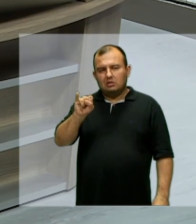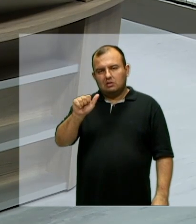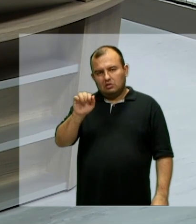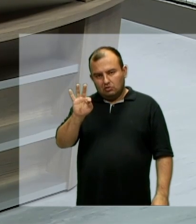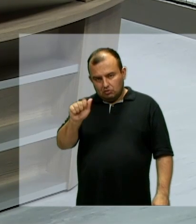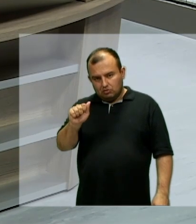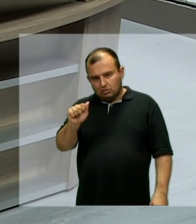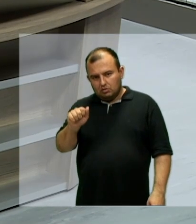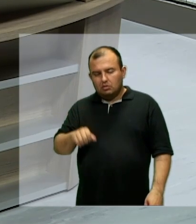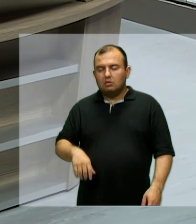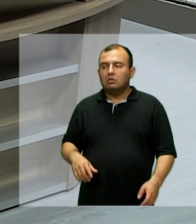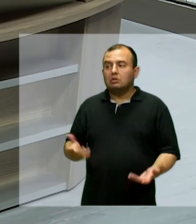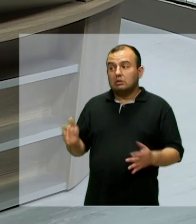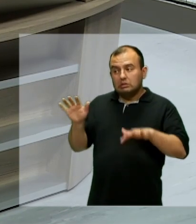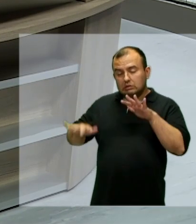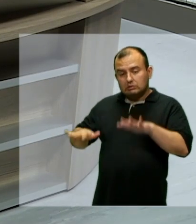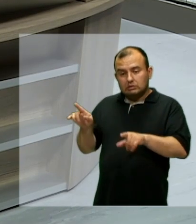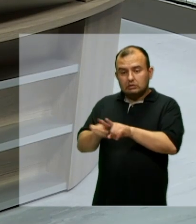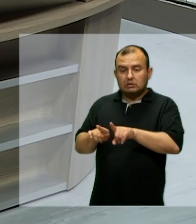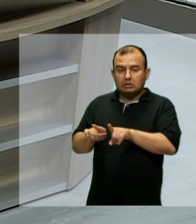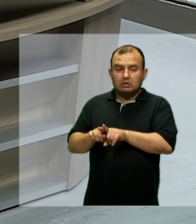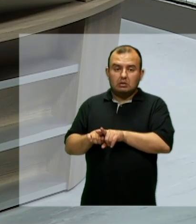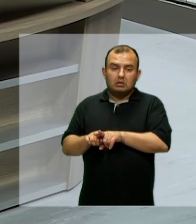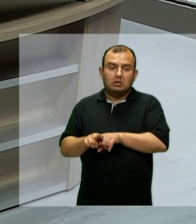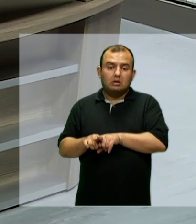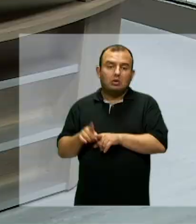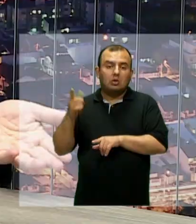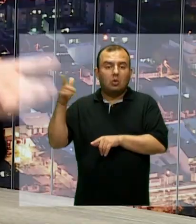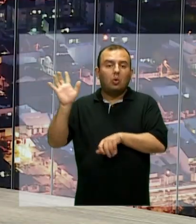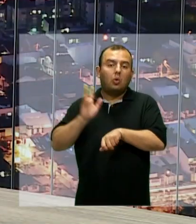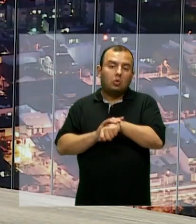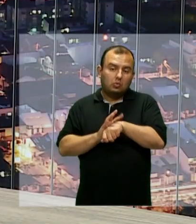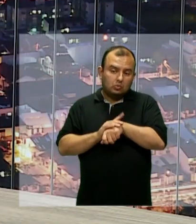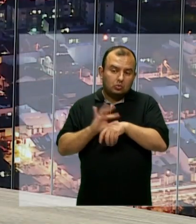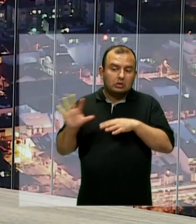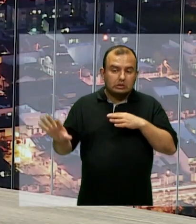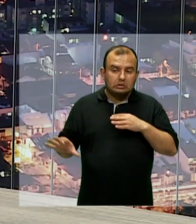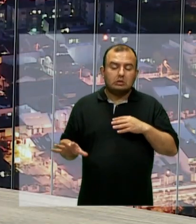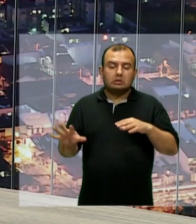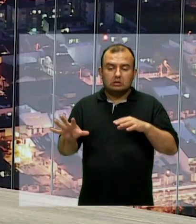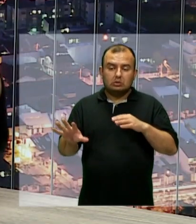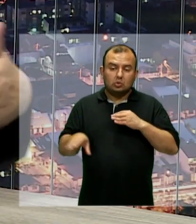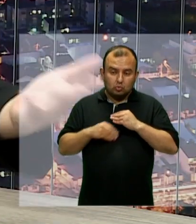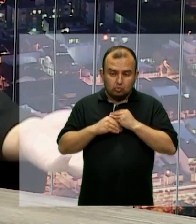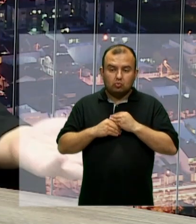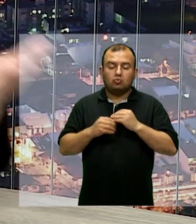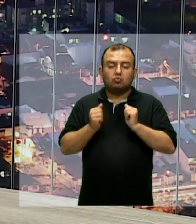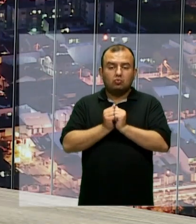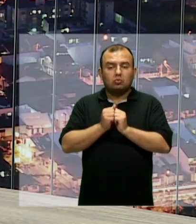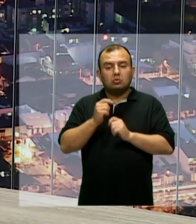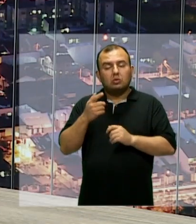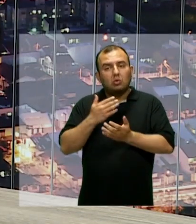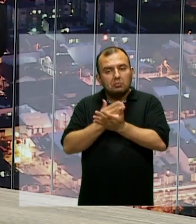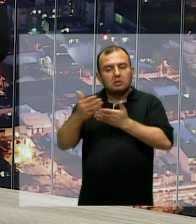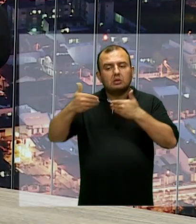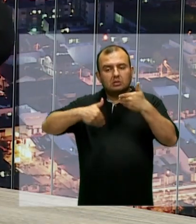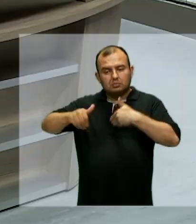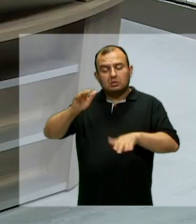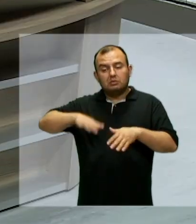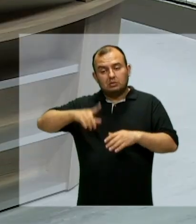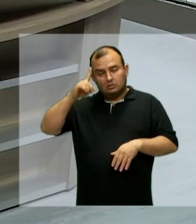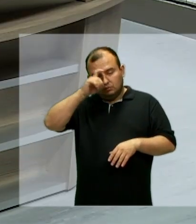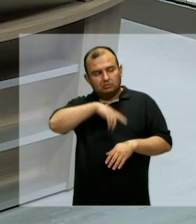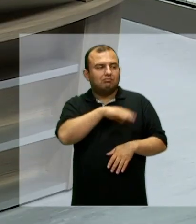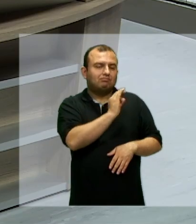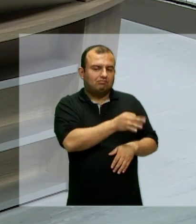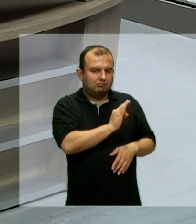conseguindo. Às vezes a própria paciente tem alguma outra doença agregada que impede que naquele momento ela comece o tratamento também, Com certeza,